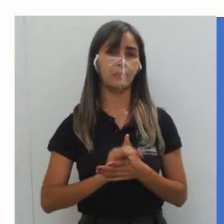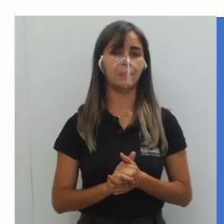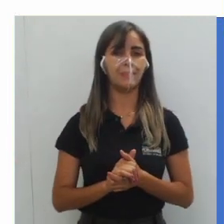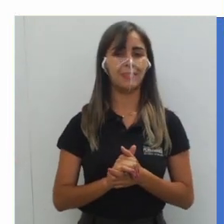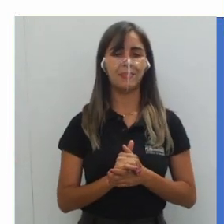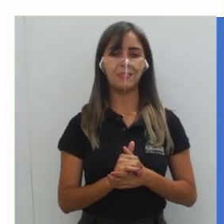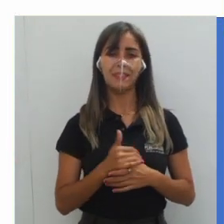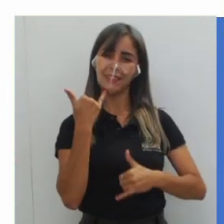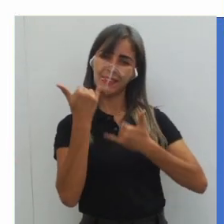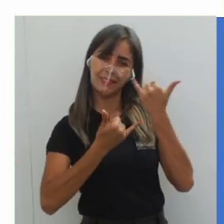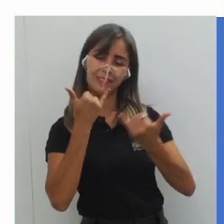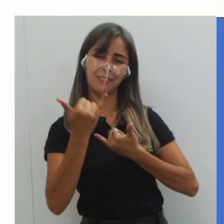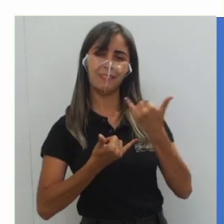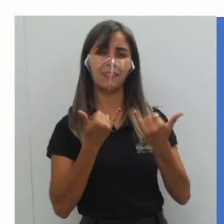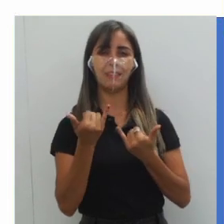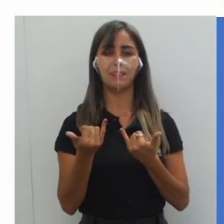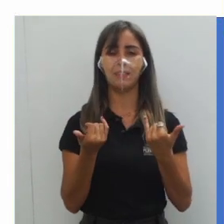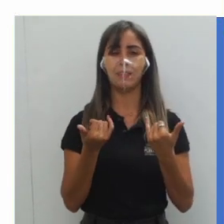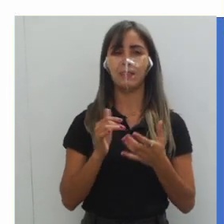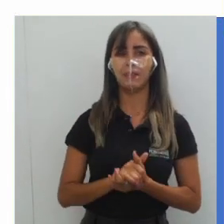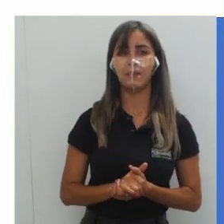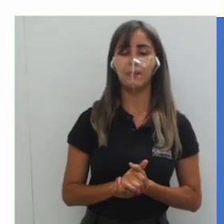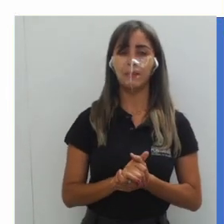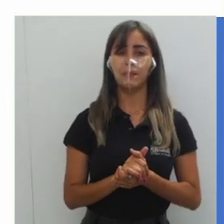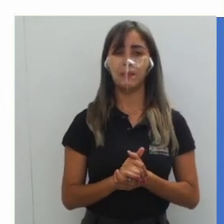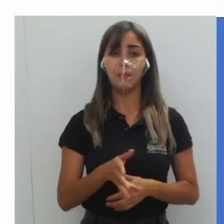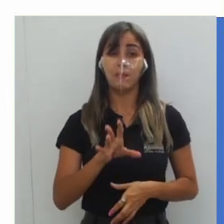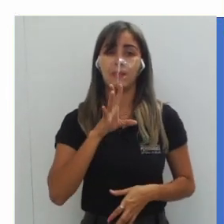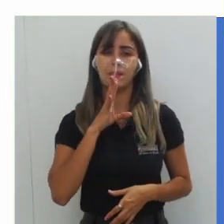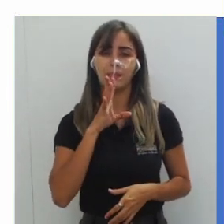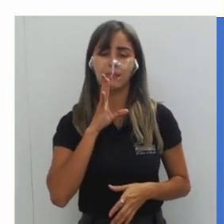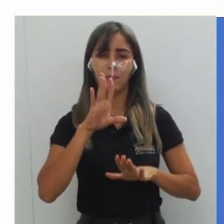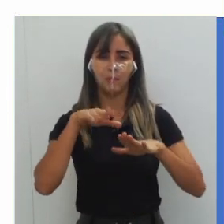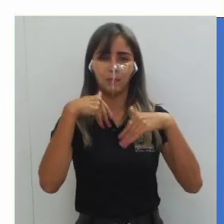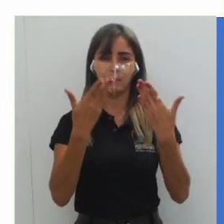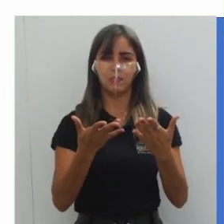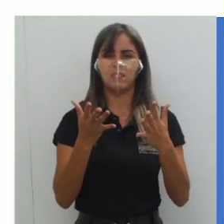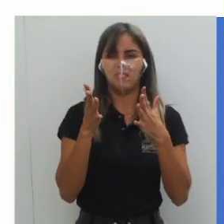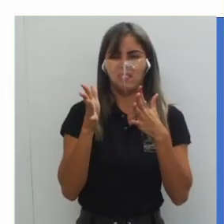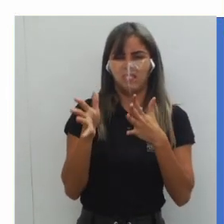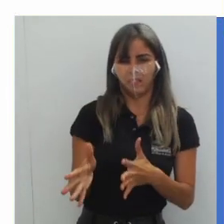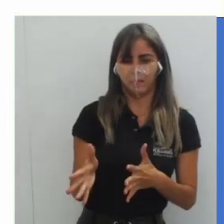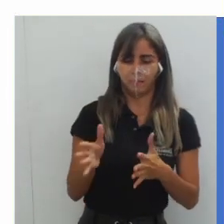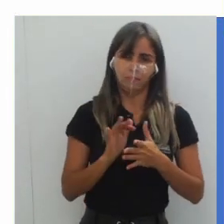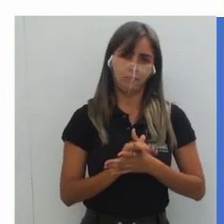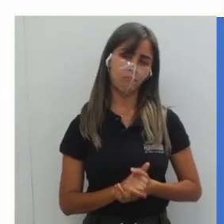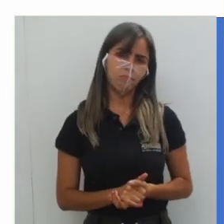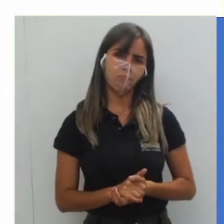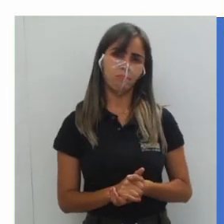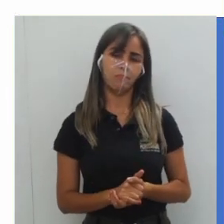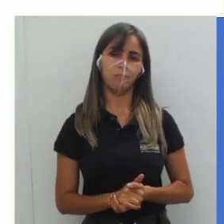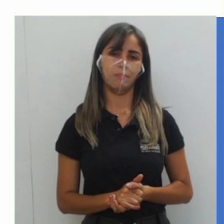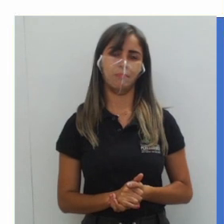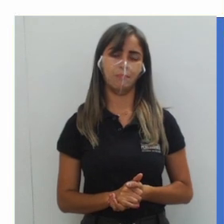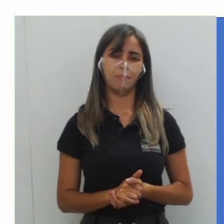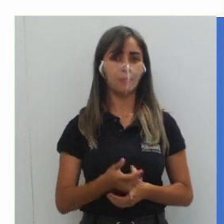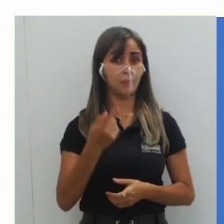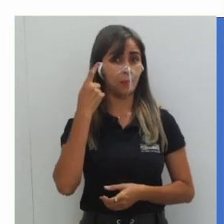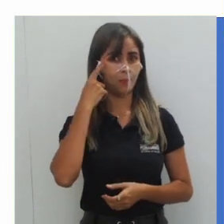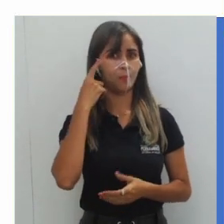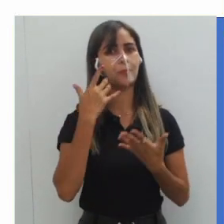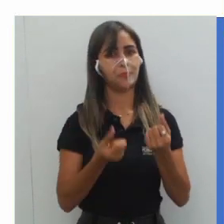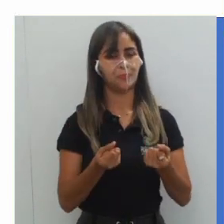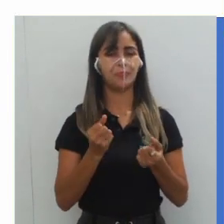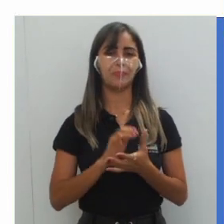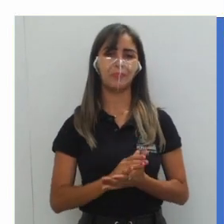mais divertido? Qual é ou seria o mais popular? Qual é o mais chato de repente?